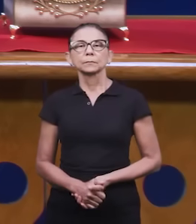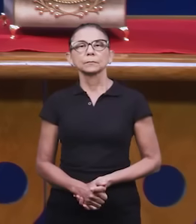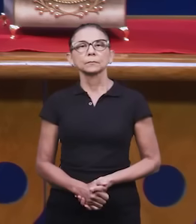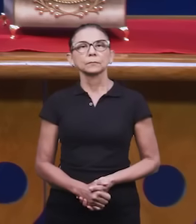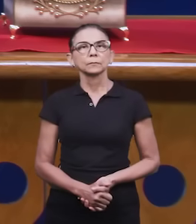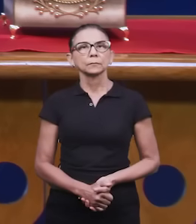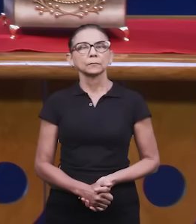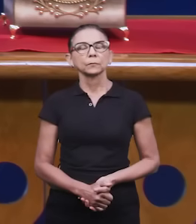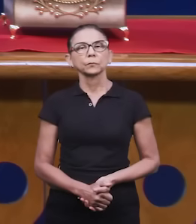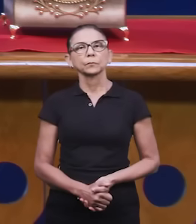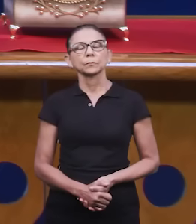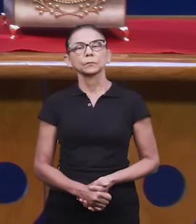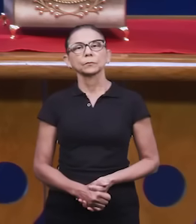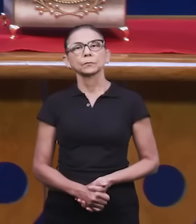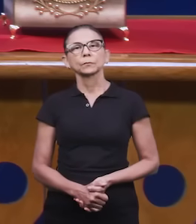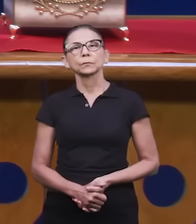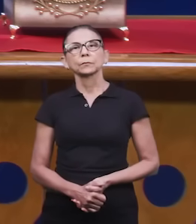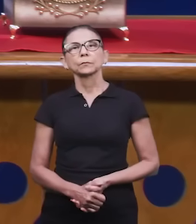Próximo slide.